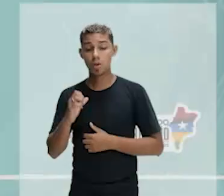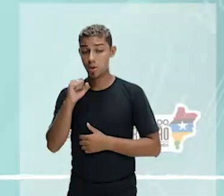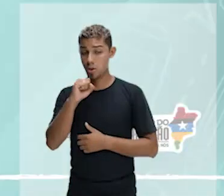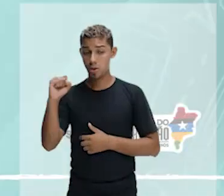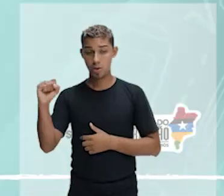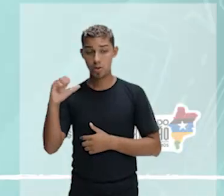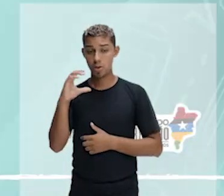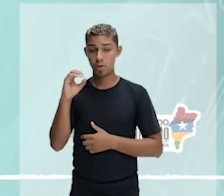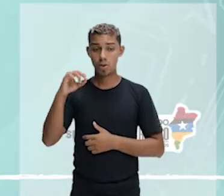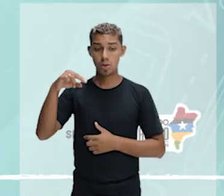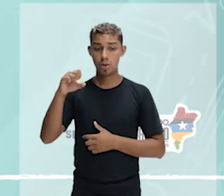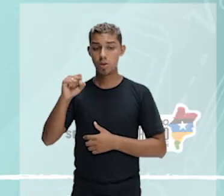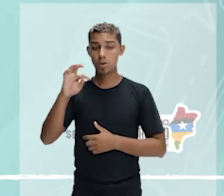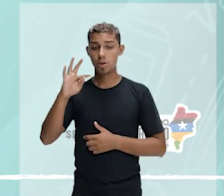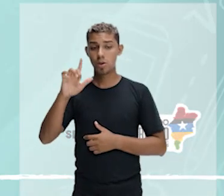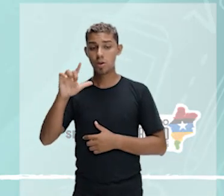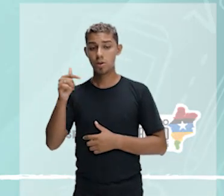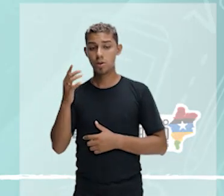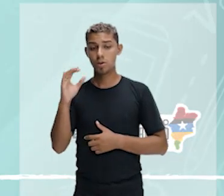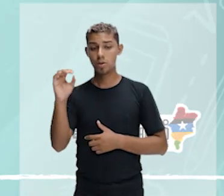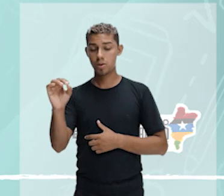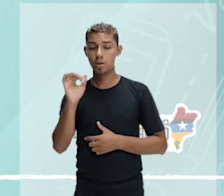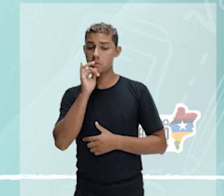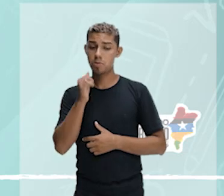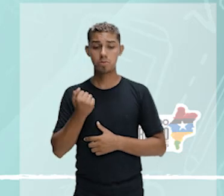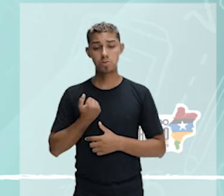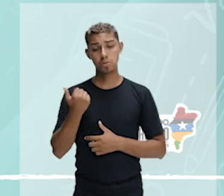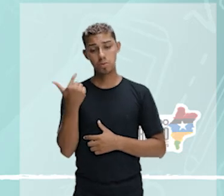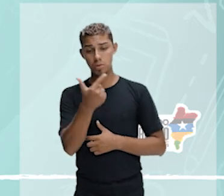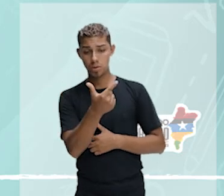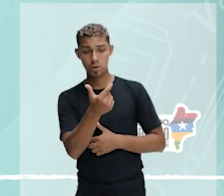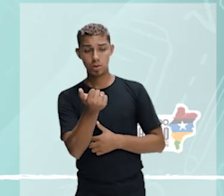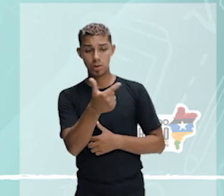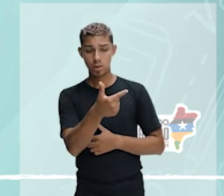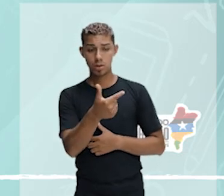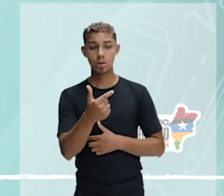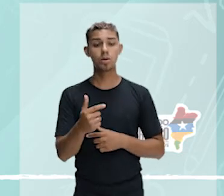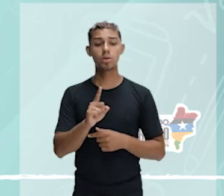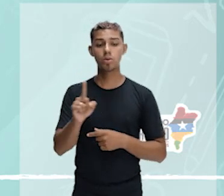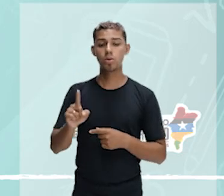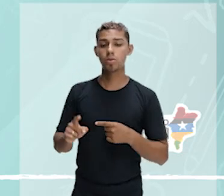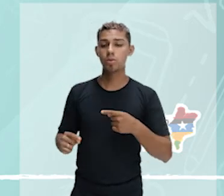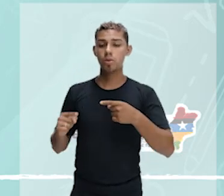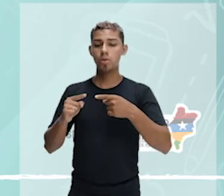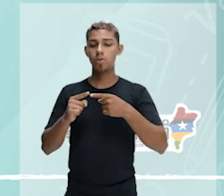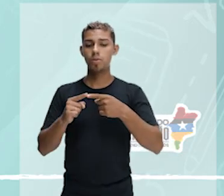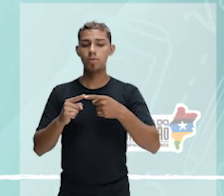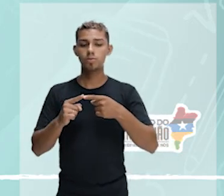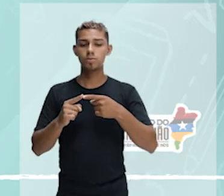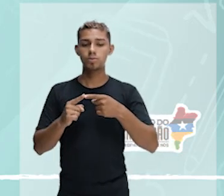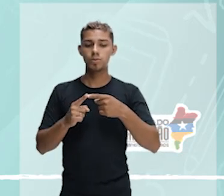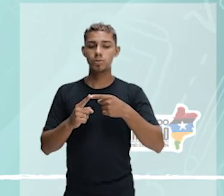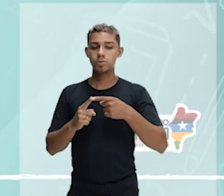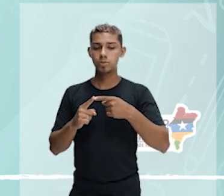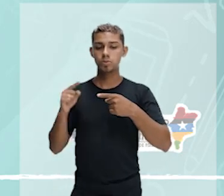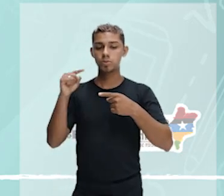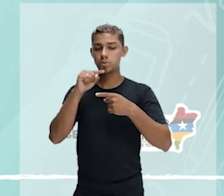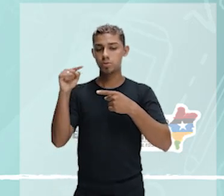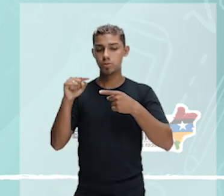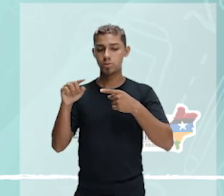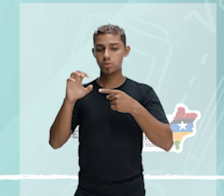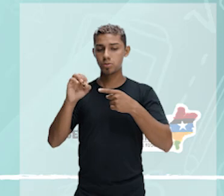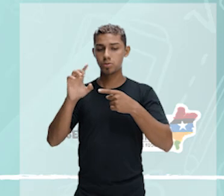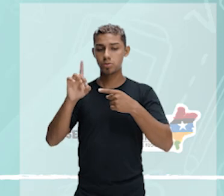88 constelações, 12 delas são chamadas de constelações zodiacais, certo? E por